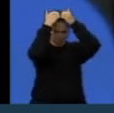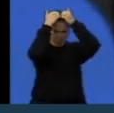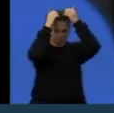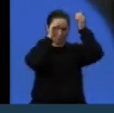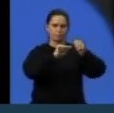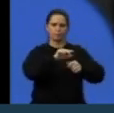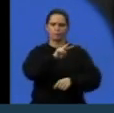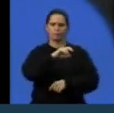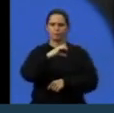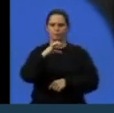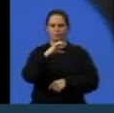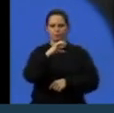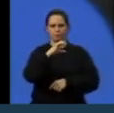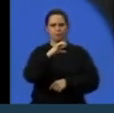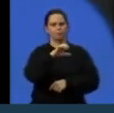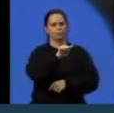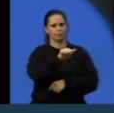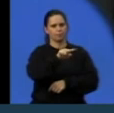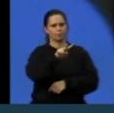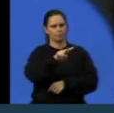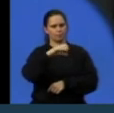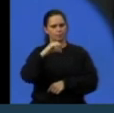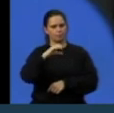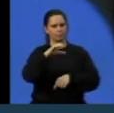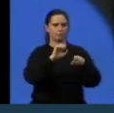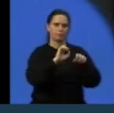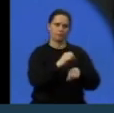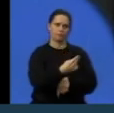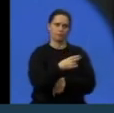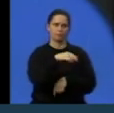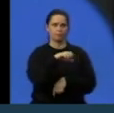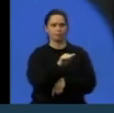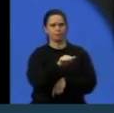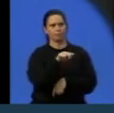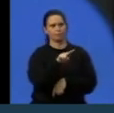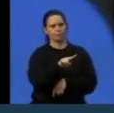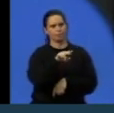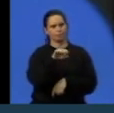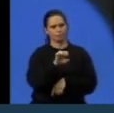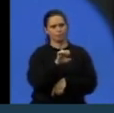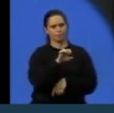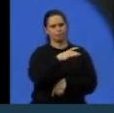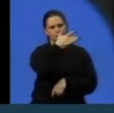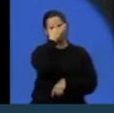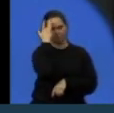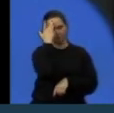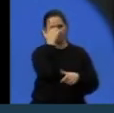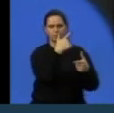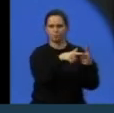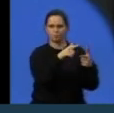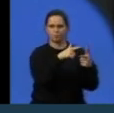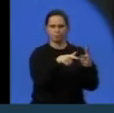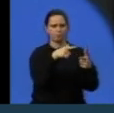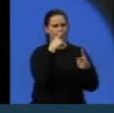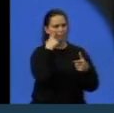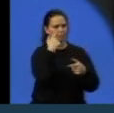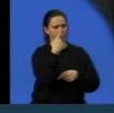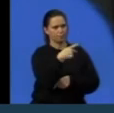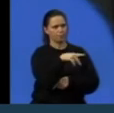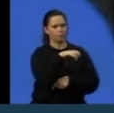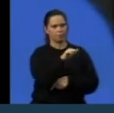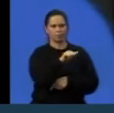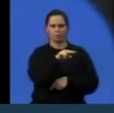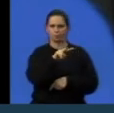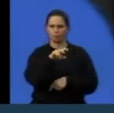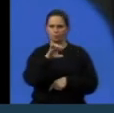identificado pelas siglas AVC ou AVE. O acidente vascular cerebral é popularmente conhecido